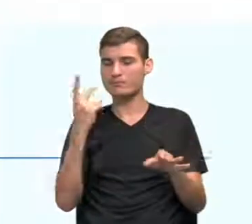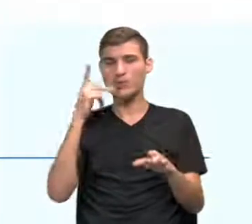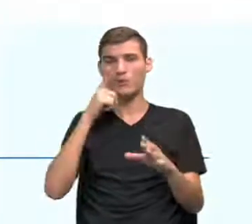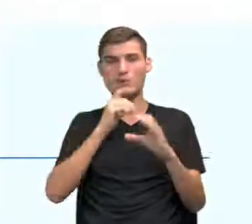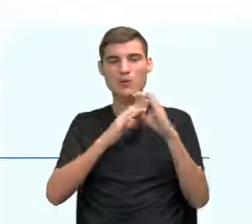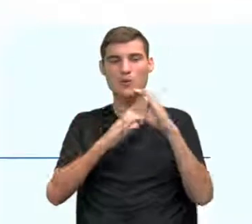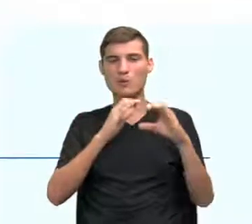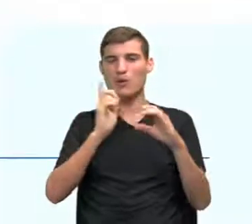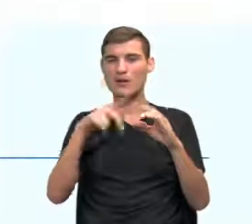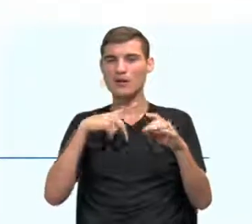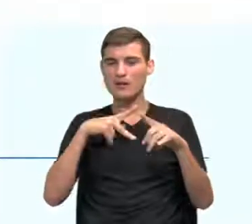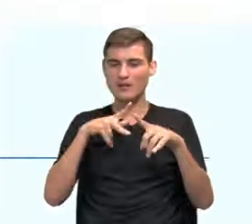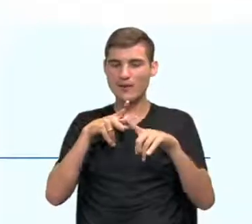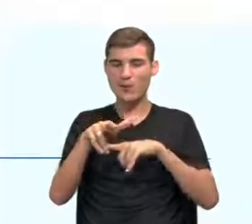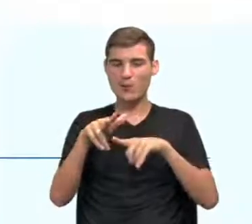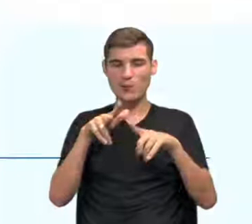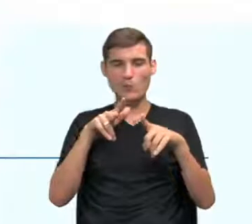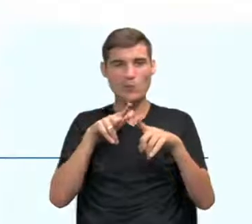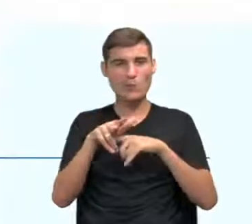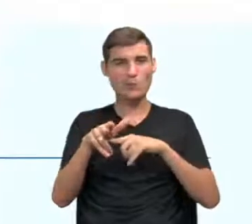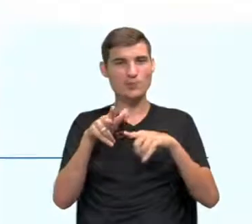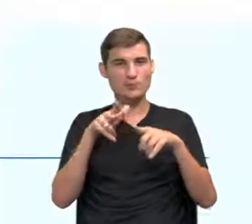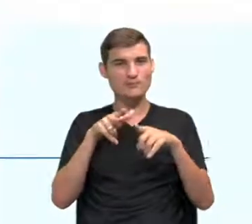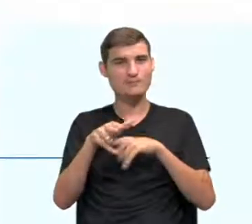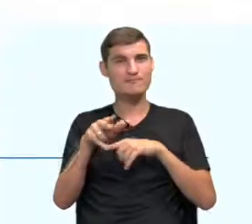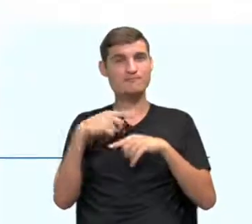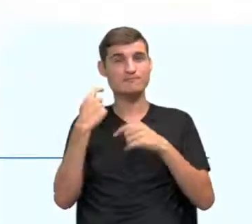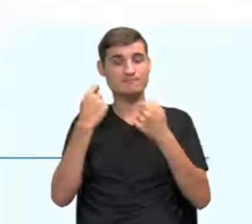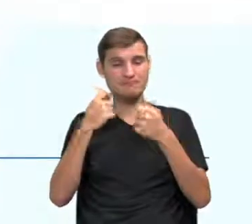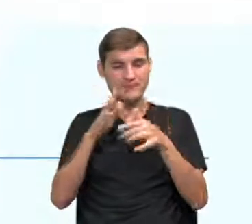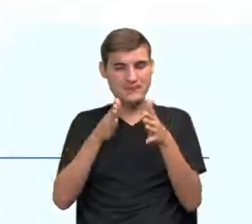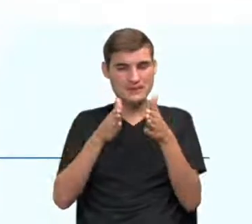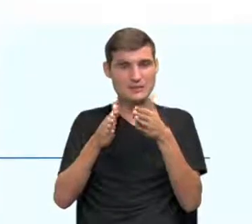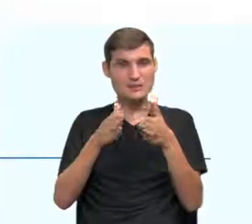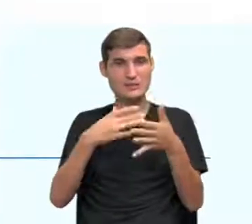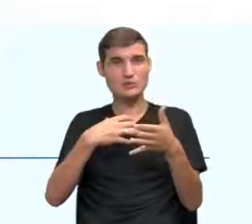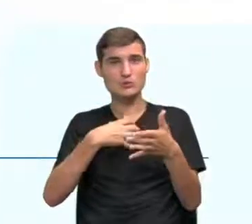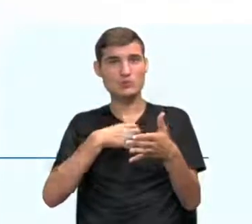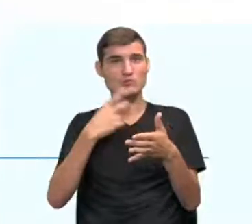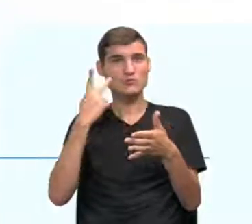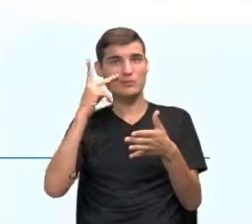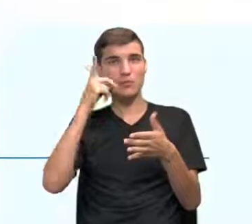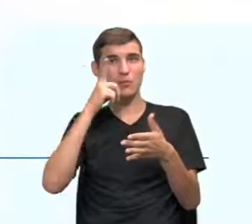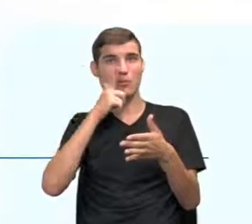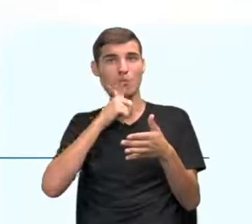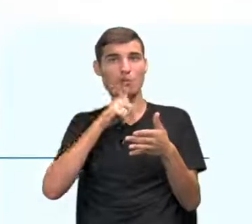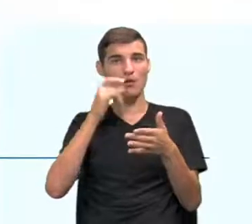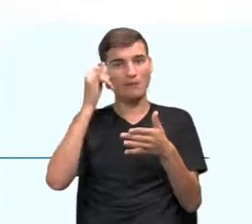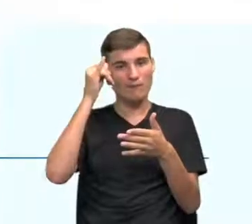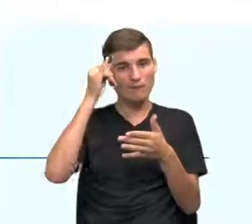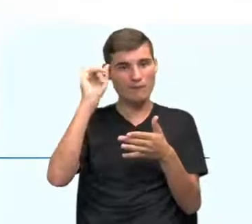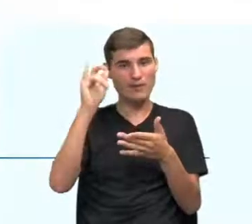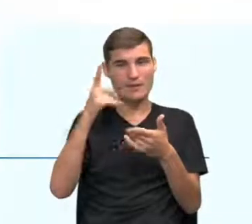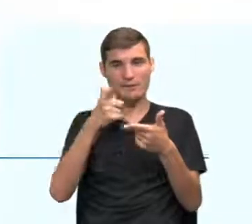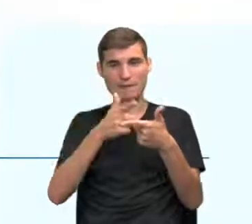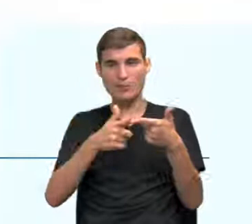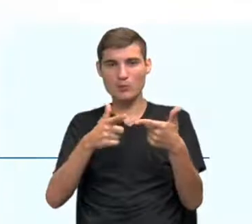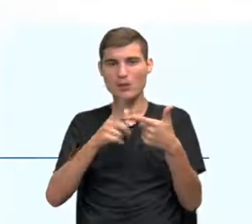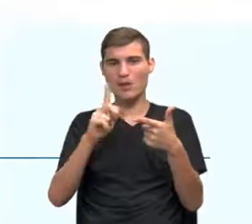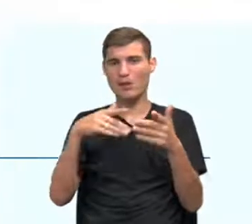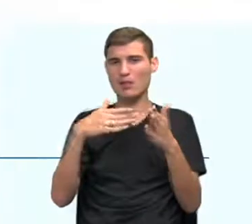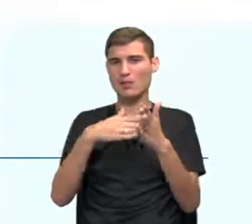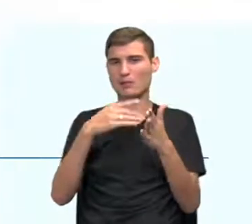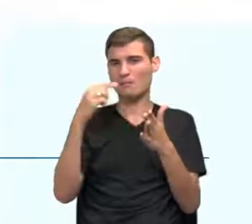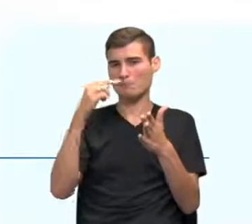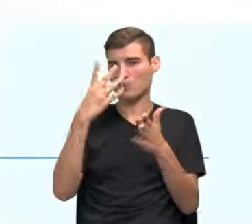uma das principais componentes que a gente tem que conseguir lidar, porque ela consegue dar atenuação de até menos 40